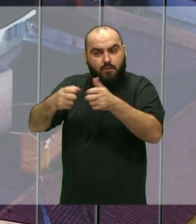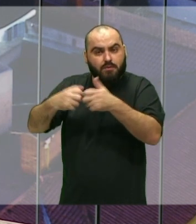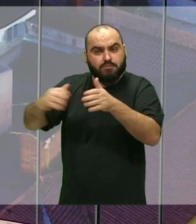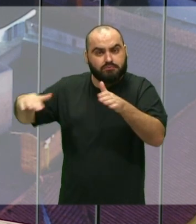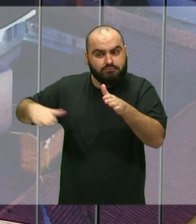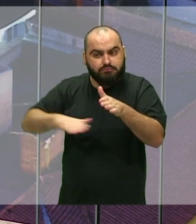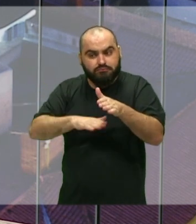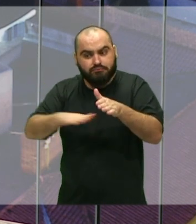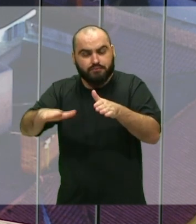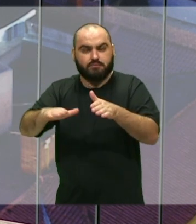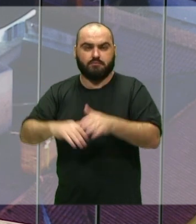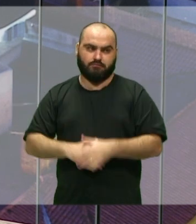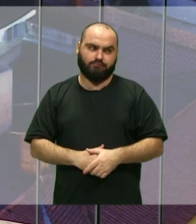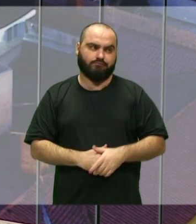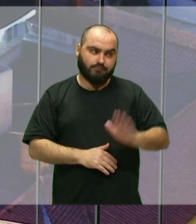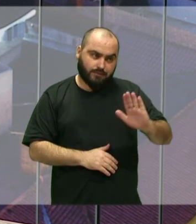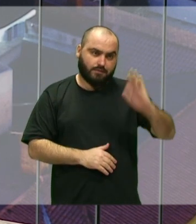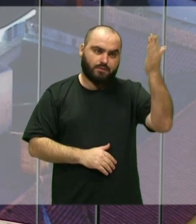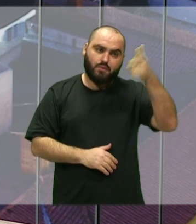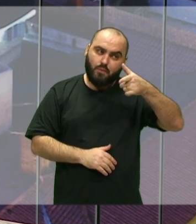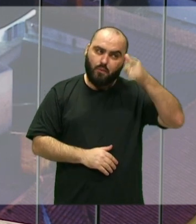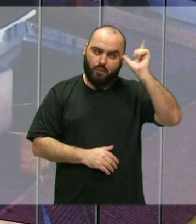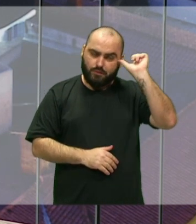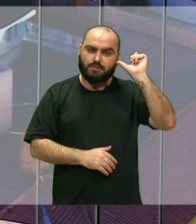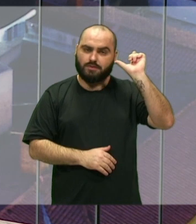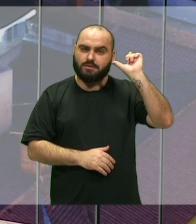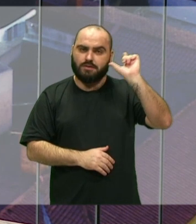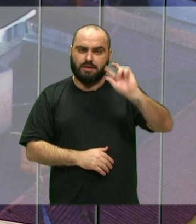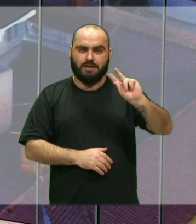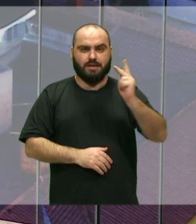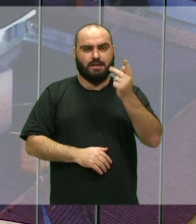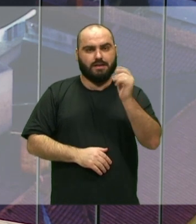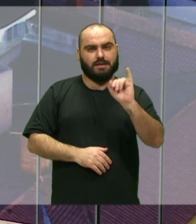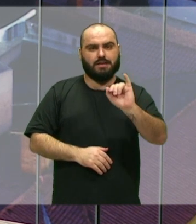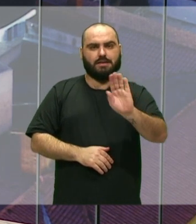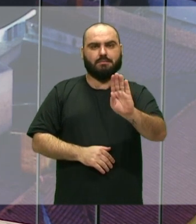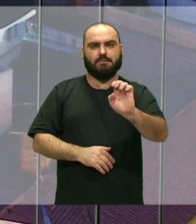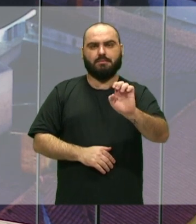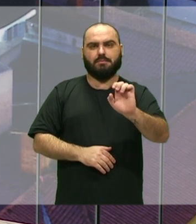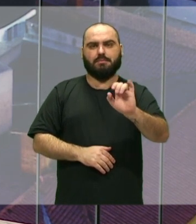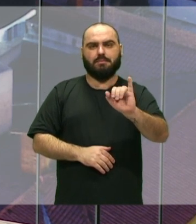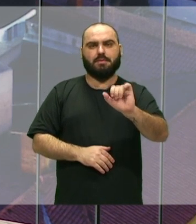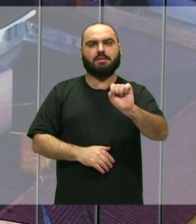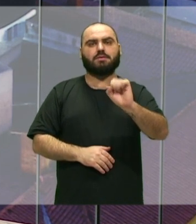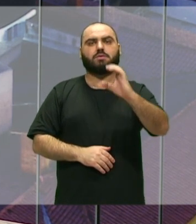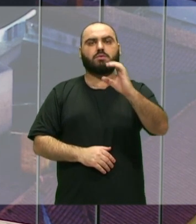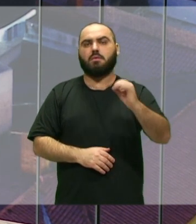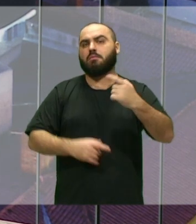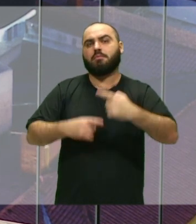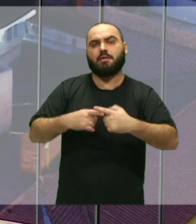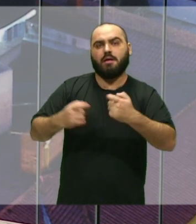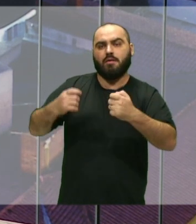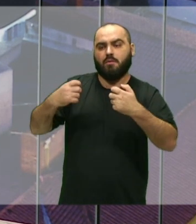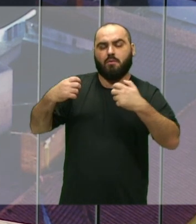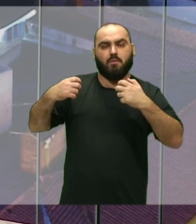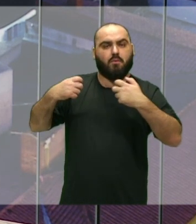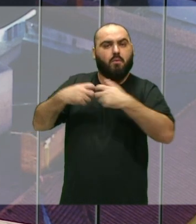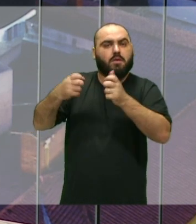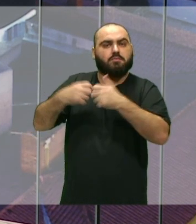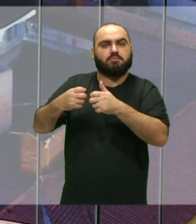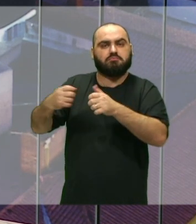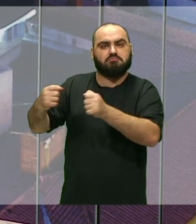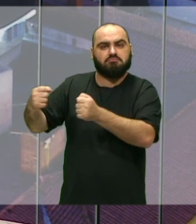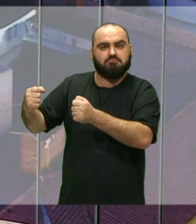aconteceu ali ontem da Ibisco, né, ter se machucado, né, ter acontecido esse incidente, foi porque o ônibus não foi encostado na plataforma. Por quê?